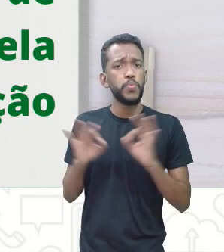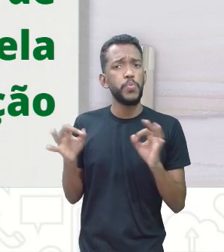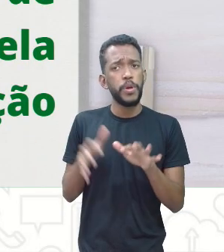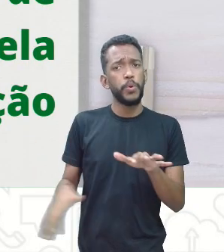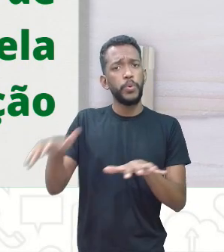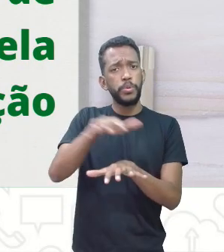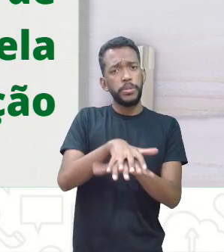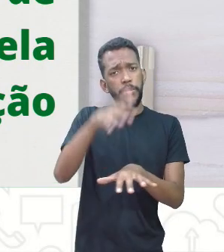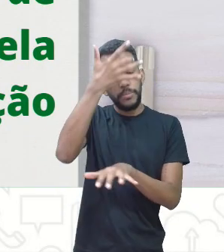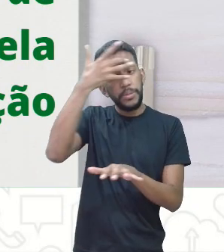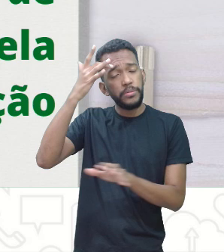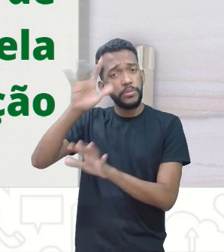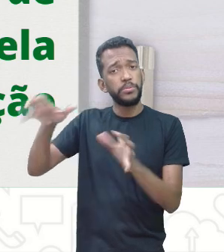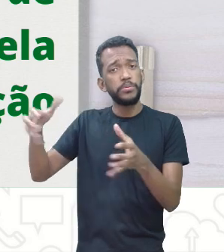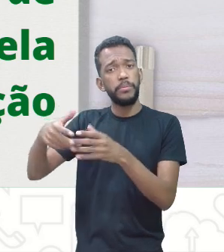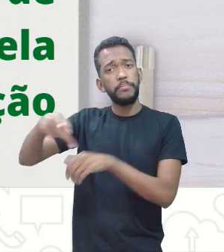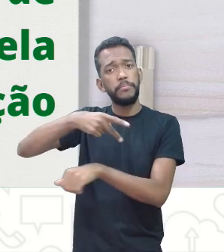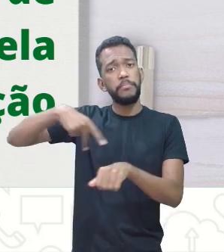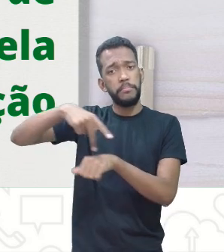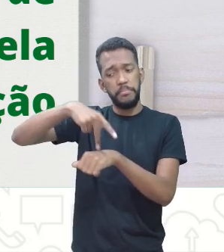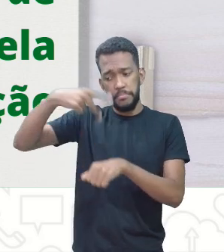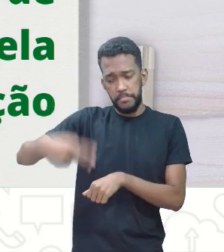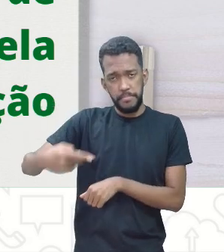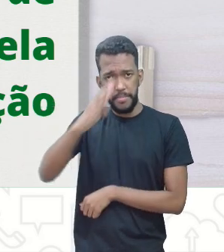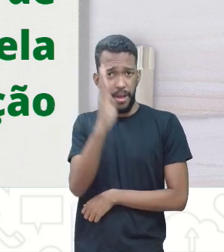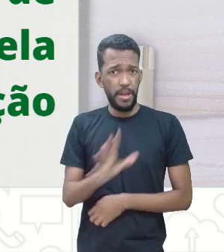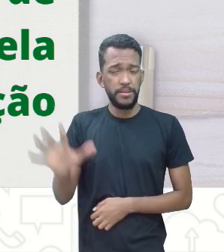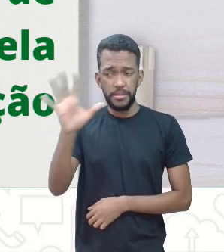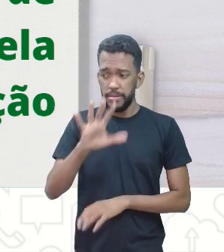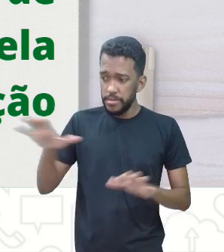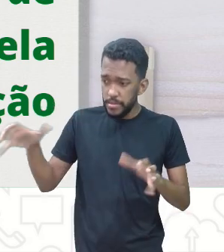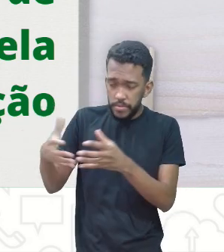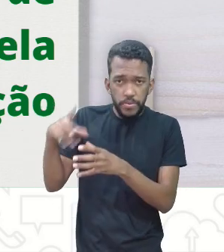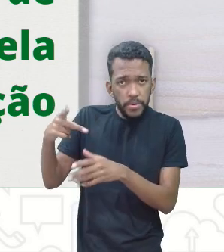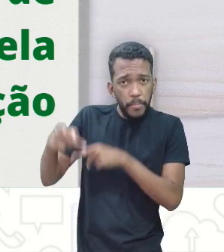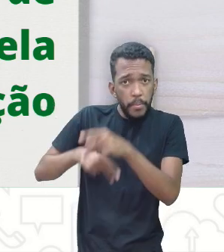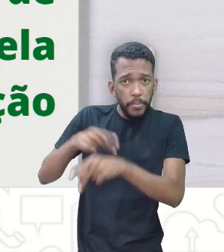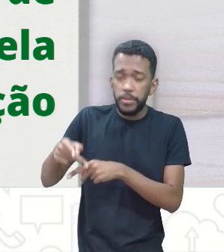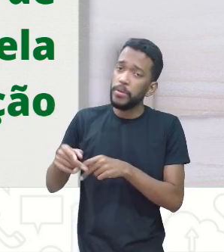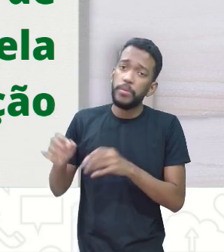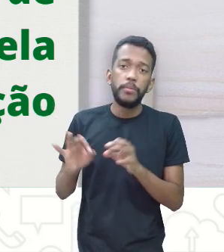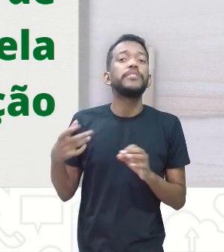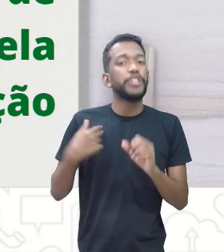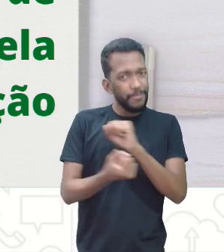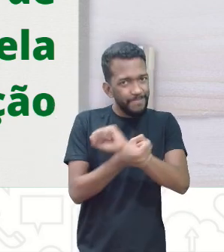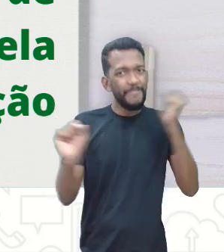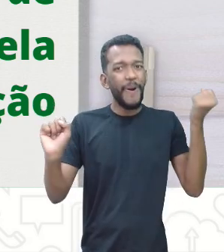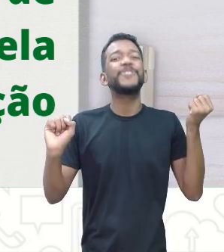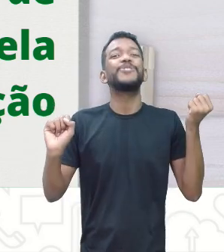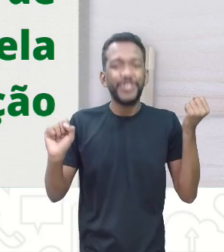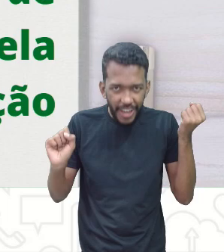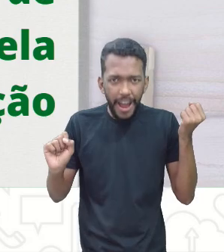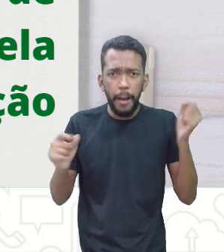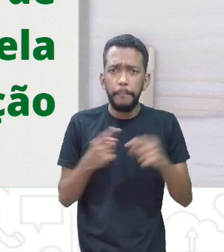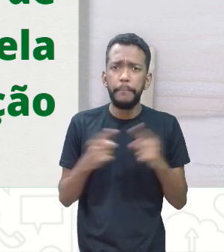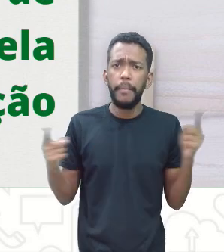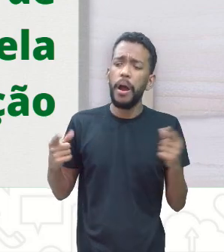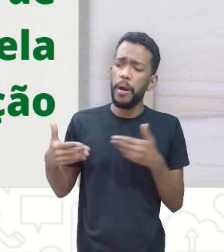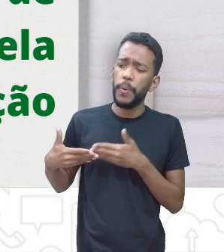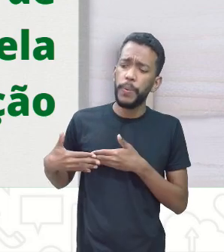inclusão dessa parcela da população brasileira, que mesmo depois da libertação, ela continuou